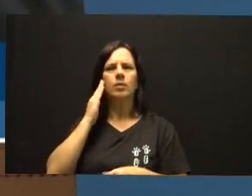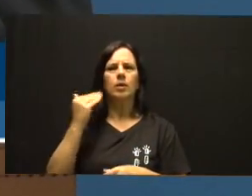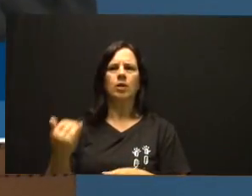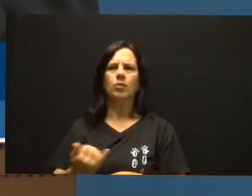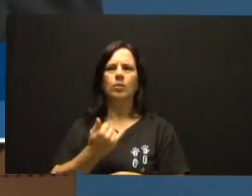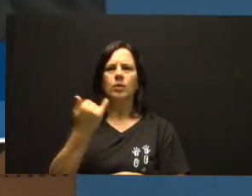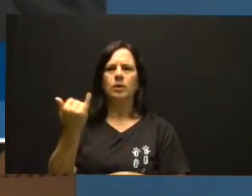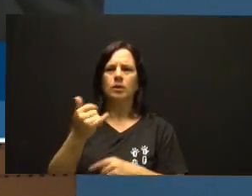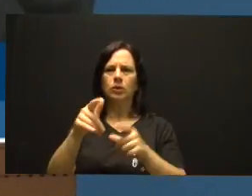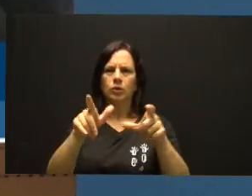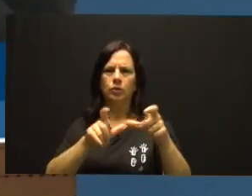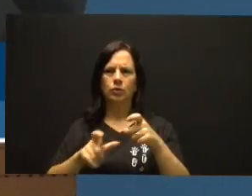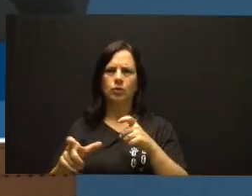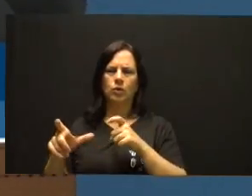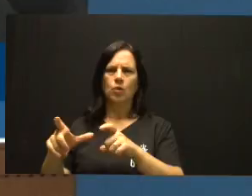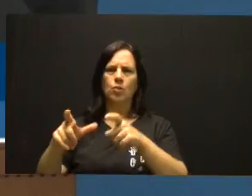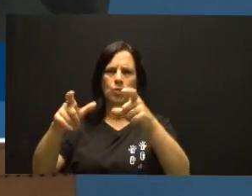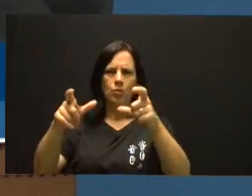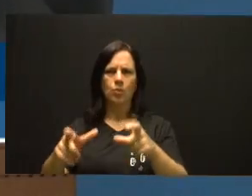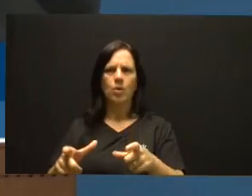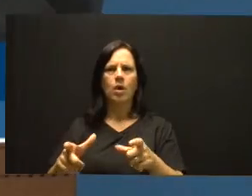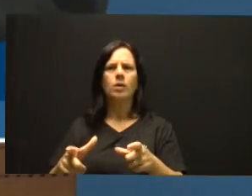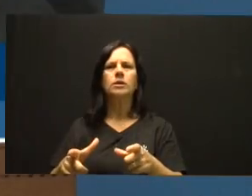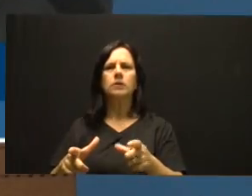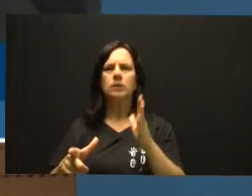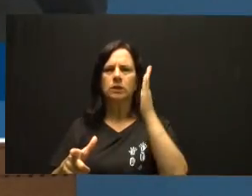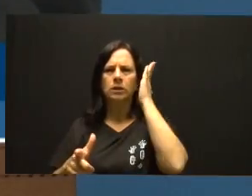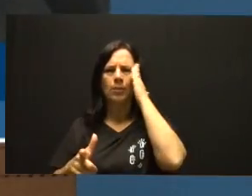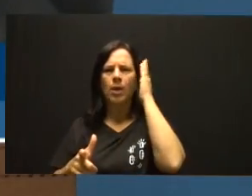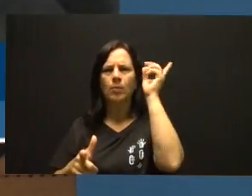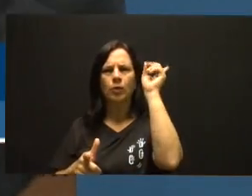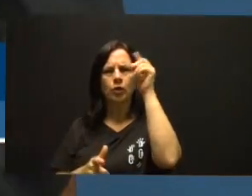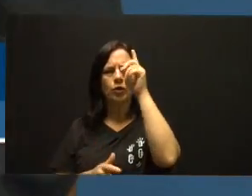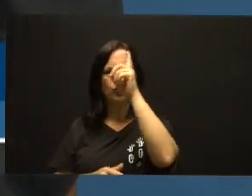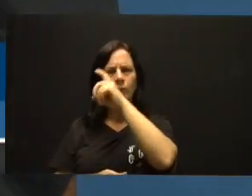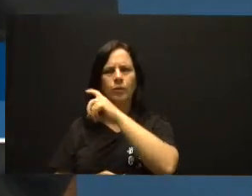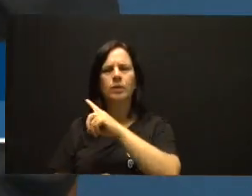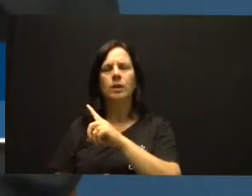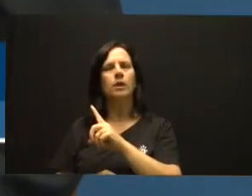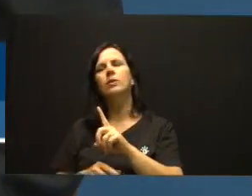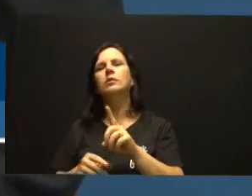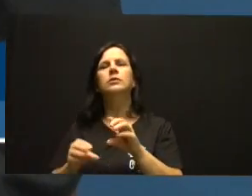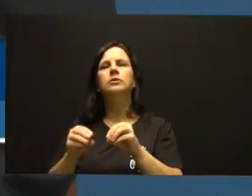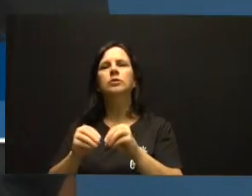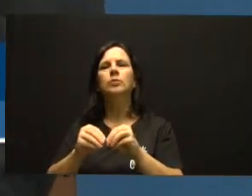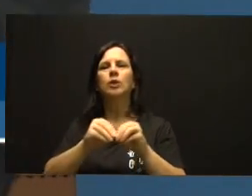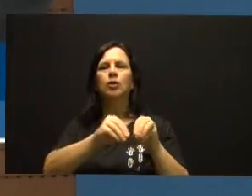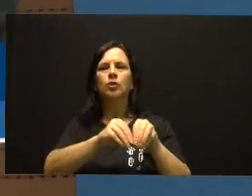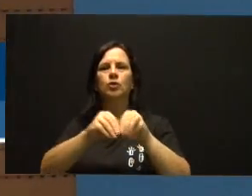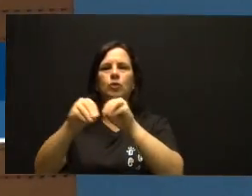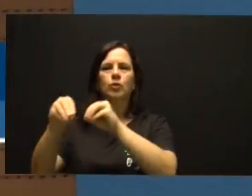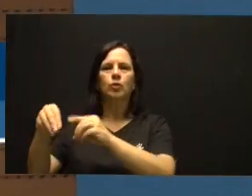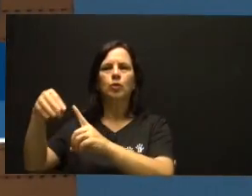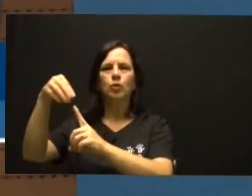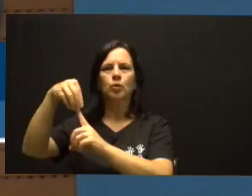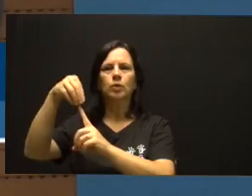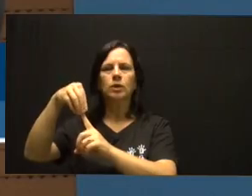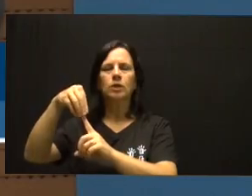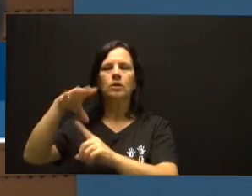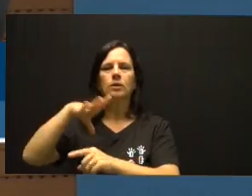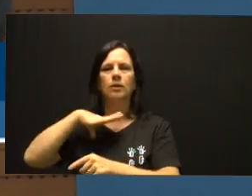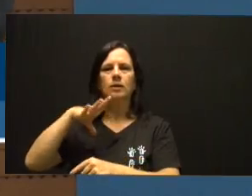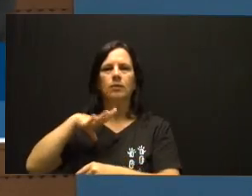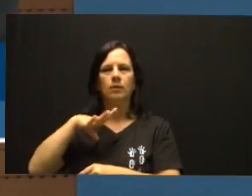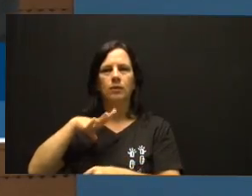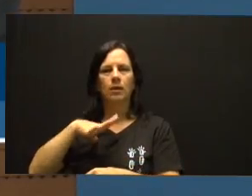daquele local, né? Porque é um bairro que ali, a gente sabe das dificuldades aí de locomoção até o centro, né? Mas Vossa Excelência,